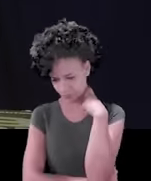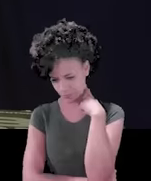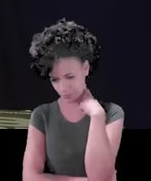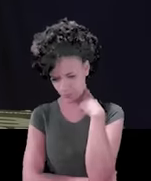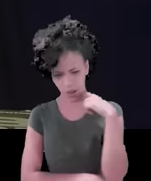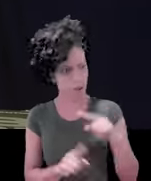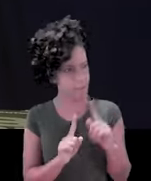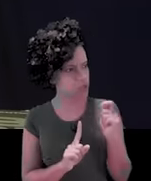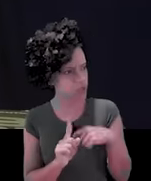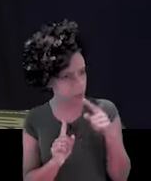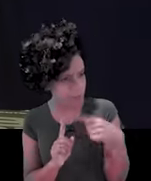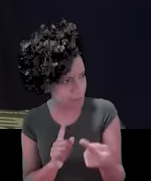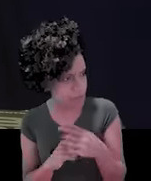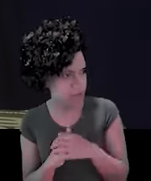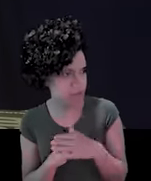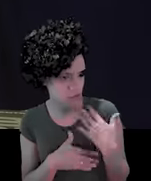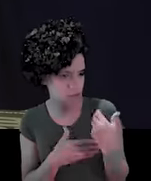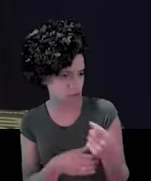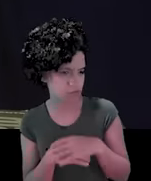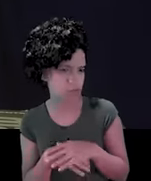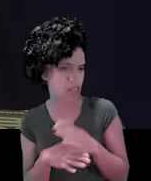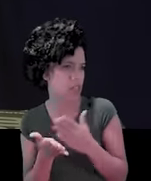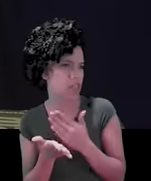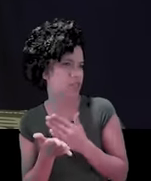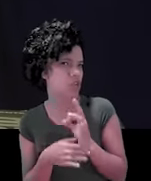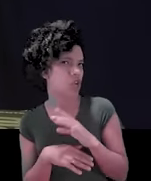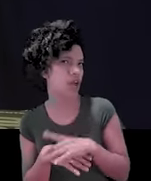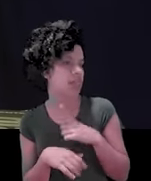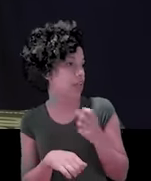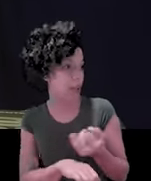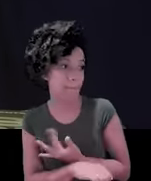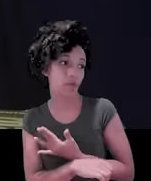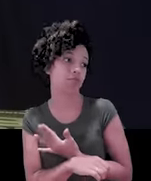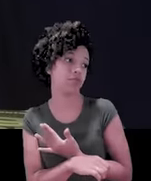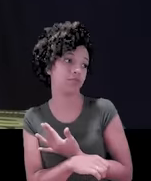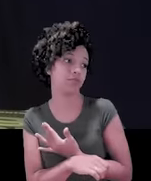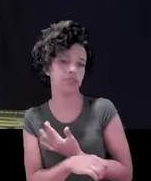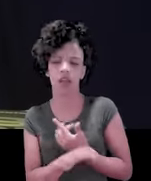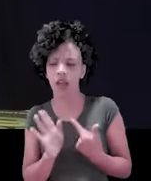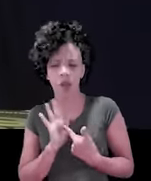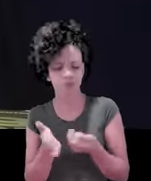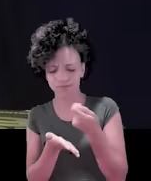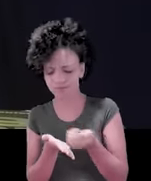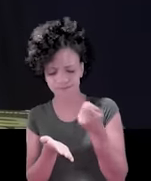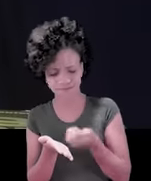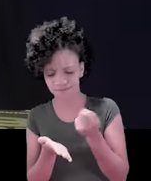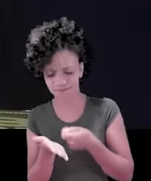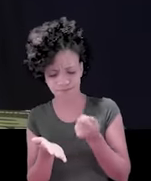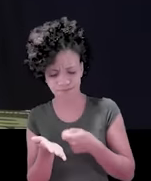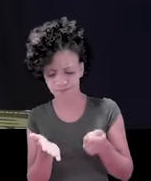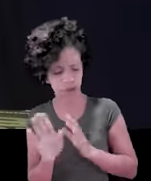só quero um isso cara depois que o desejado e se dividir só tem emoção EA sogra podia dar agora